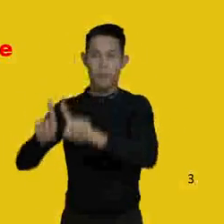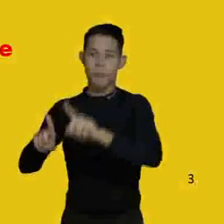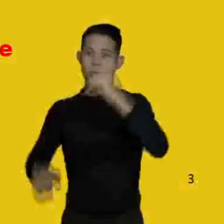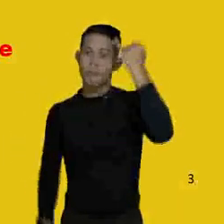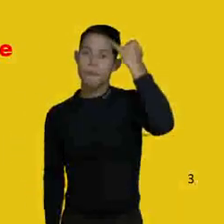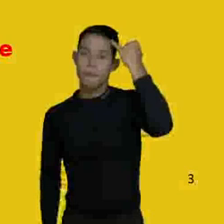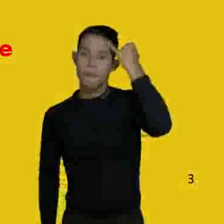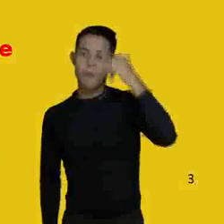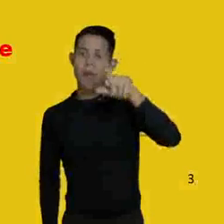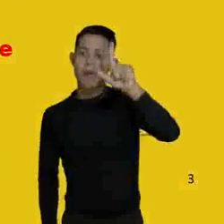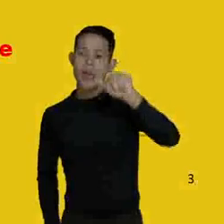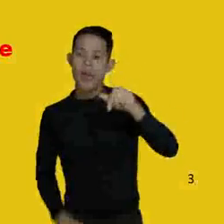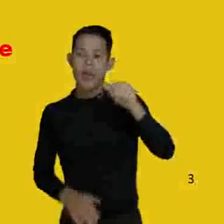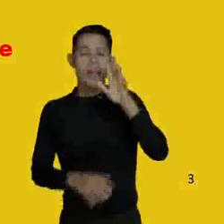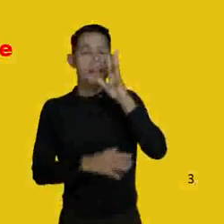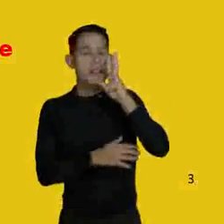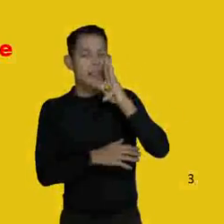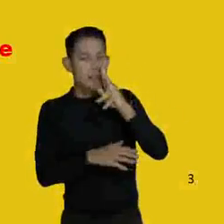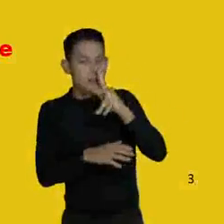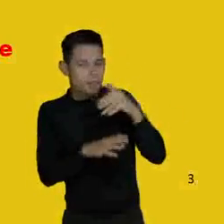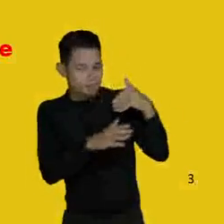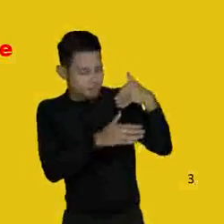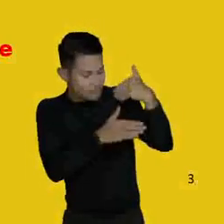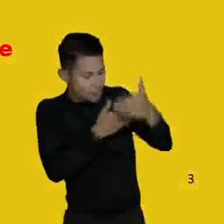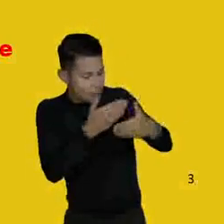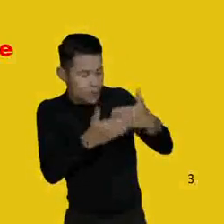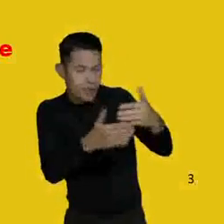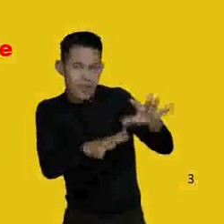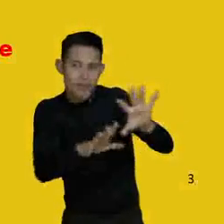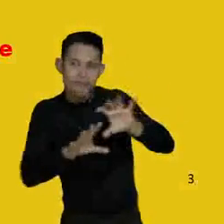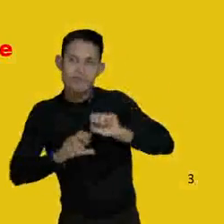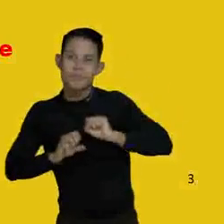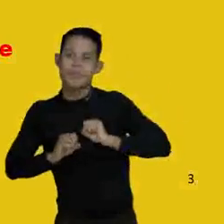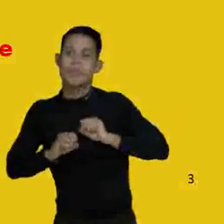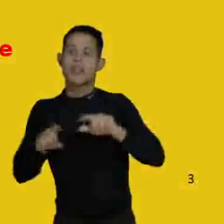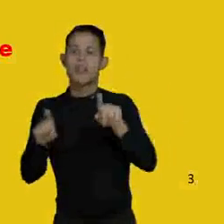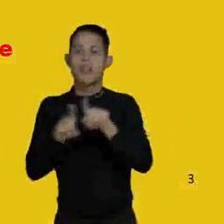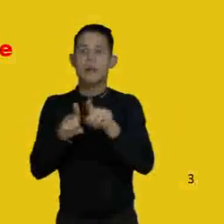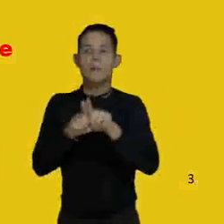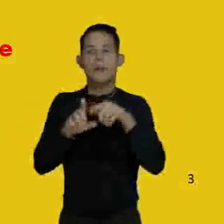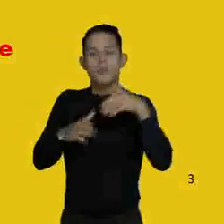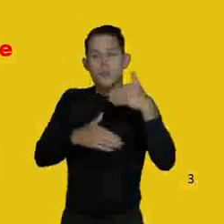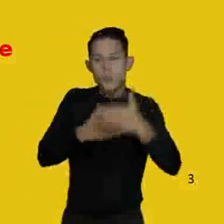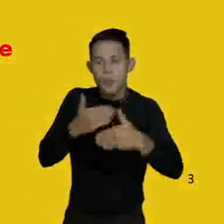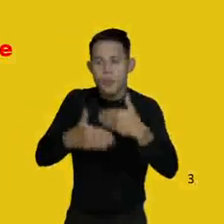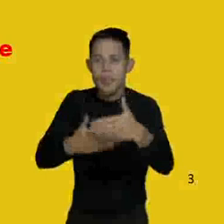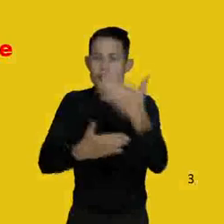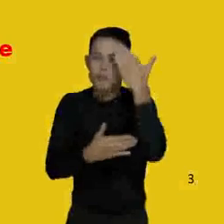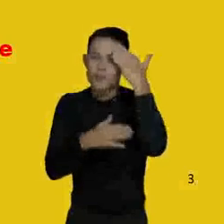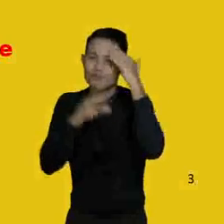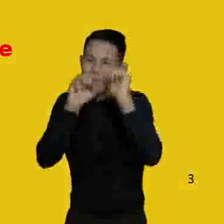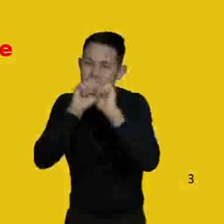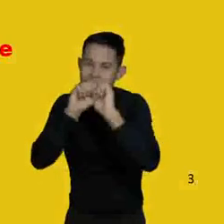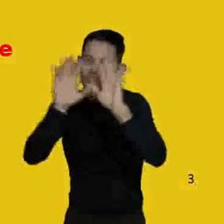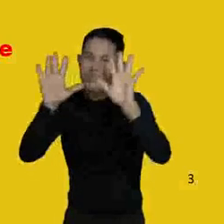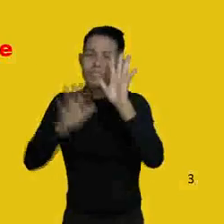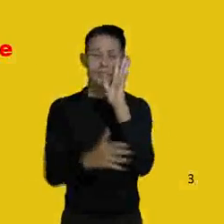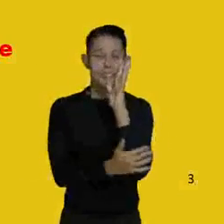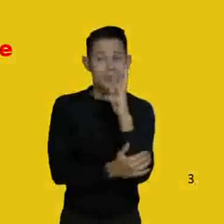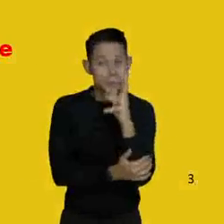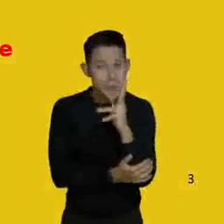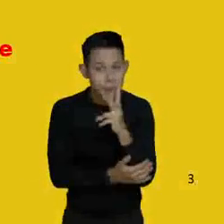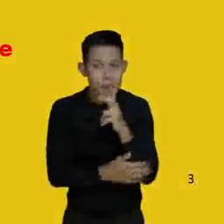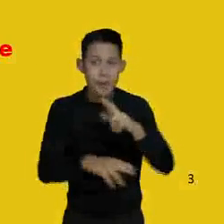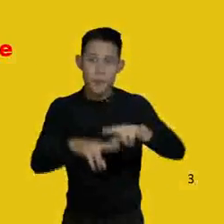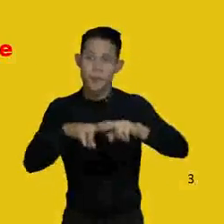processo né nesse processo da aquisição desse processo de cópia nesse processo de compreensão então é um por isso que a gente fala